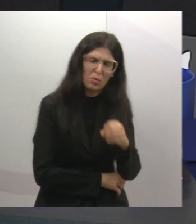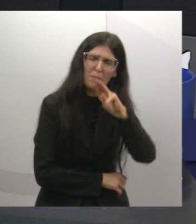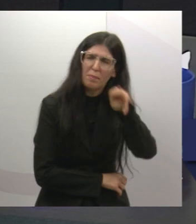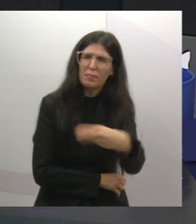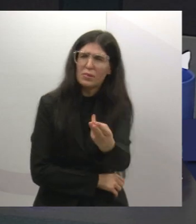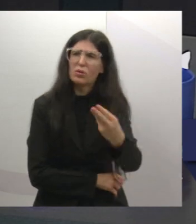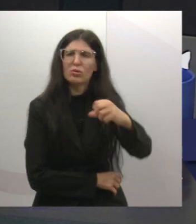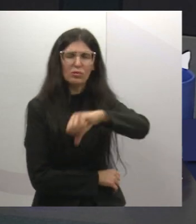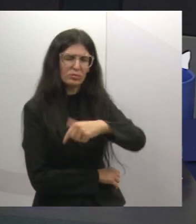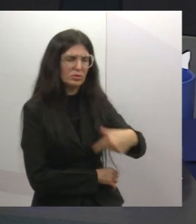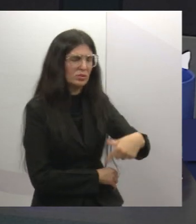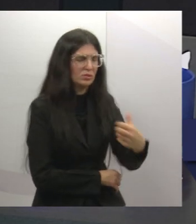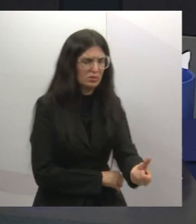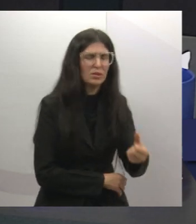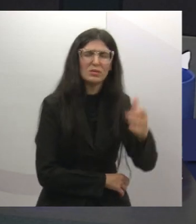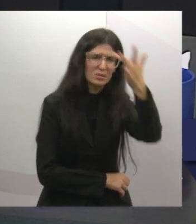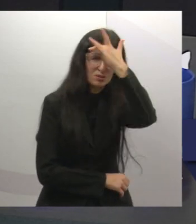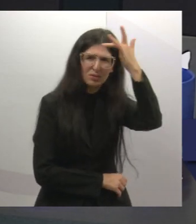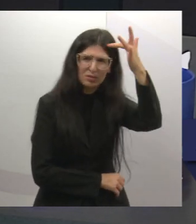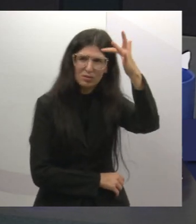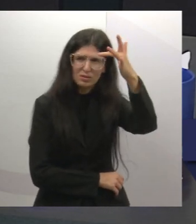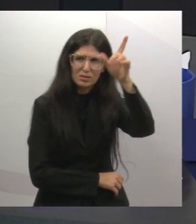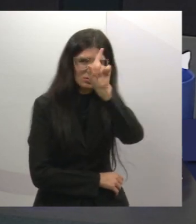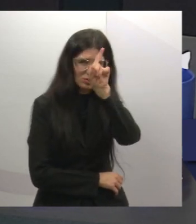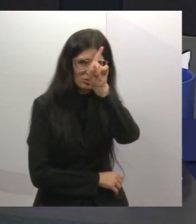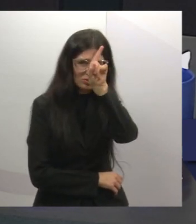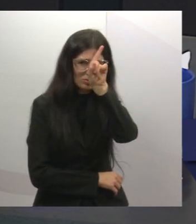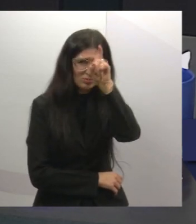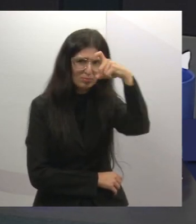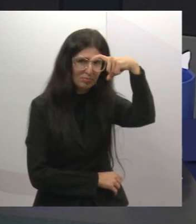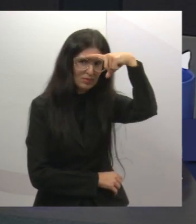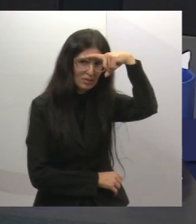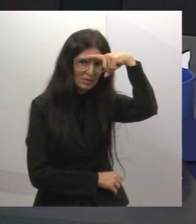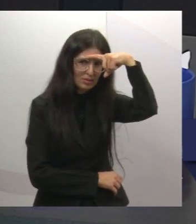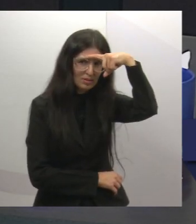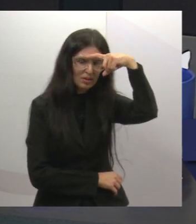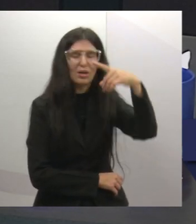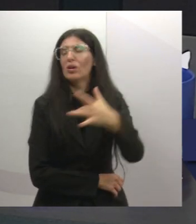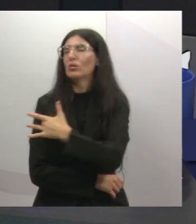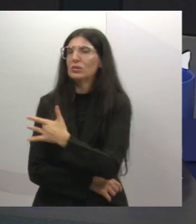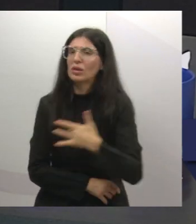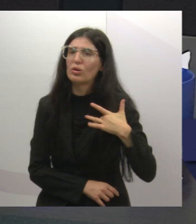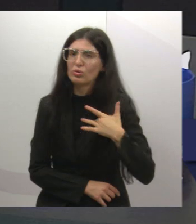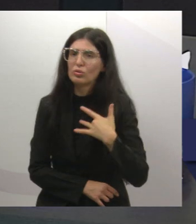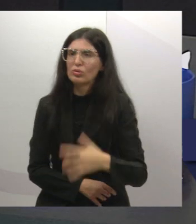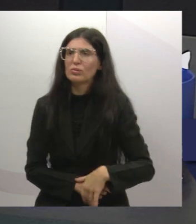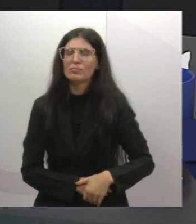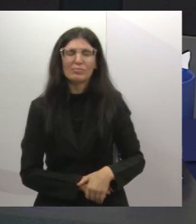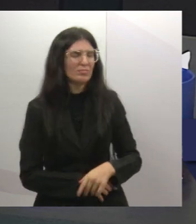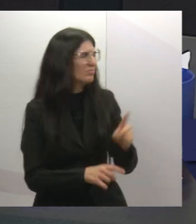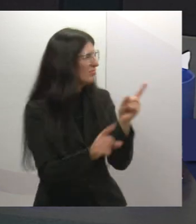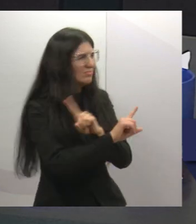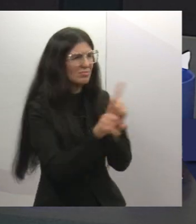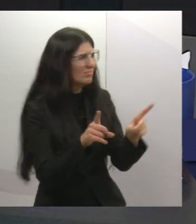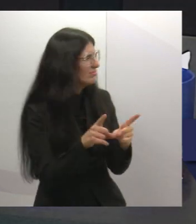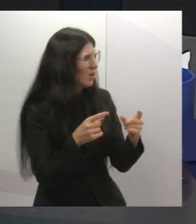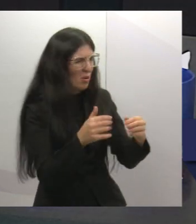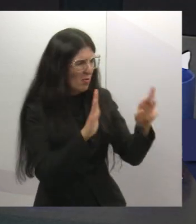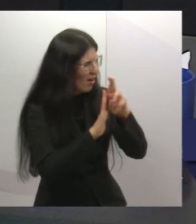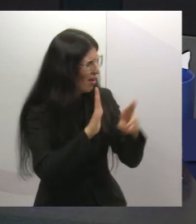208.966 para a saúde. Não é diferente o orçamento? Não segue o LDO?